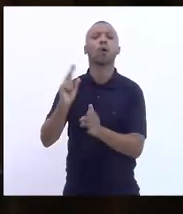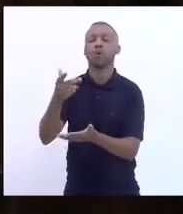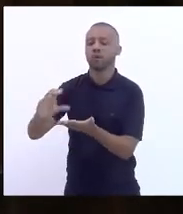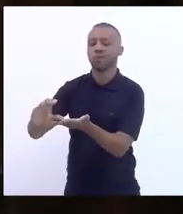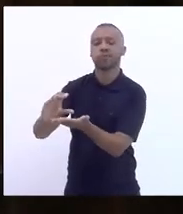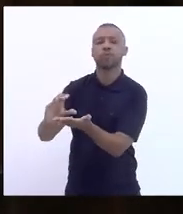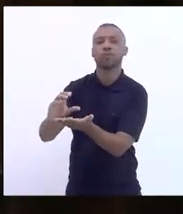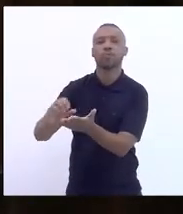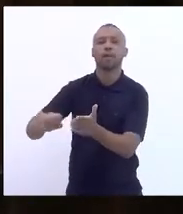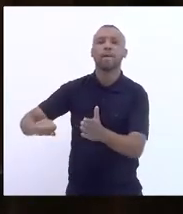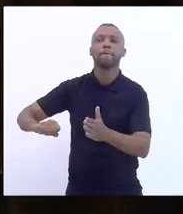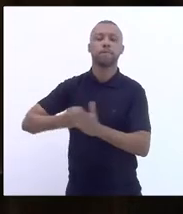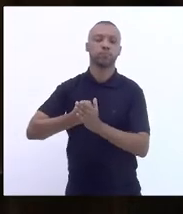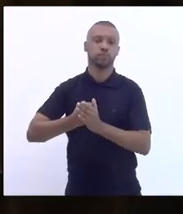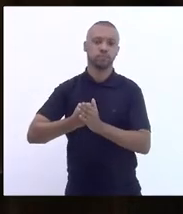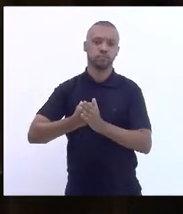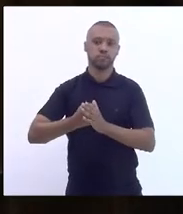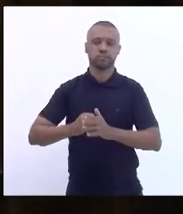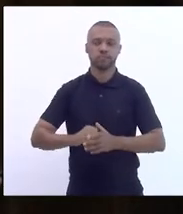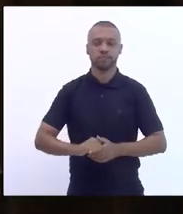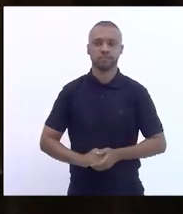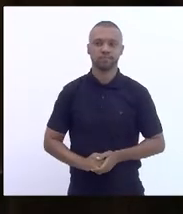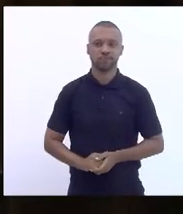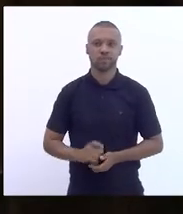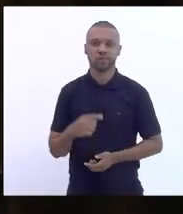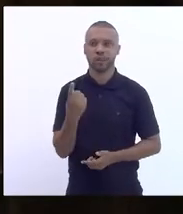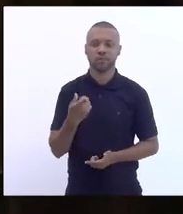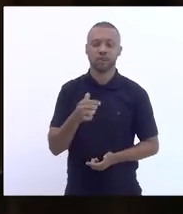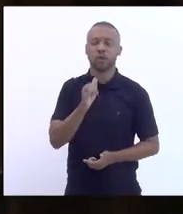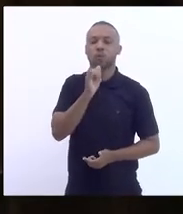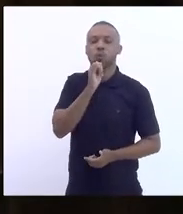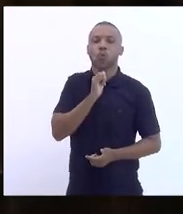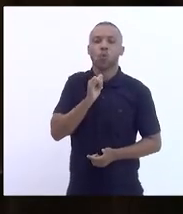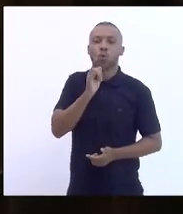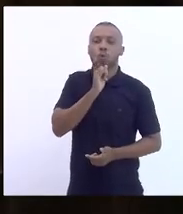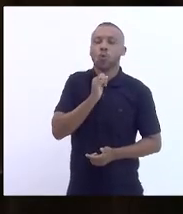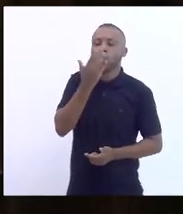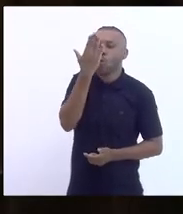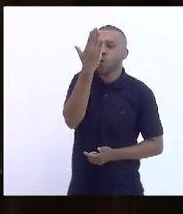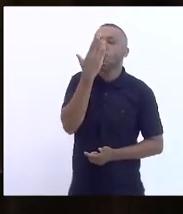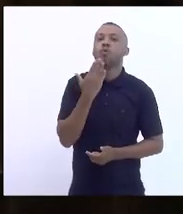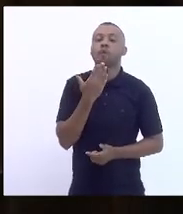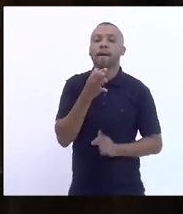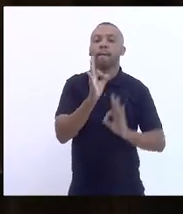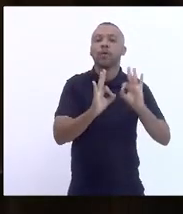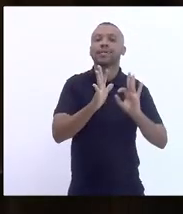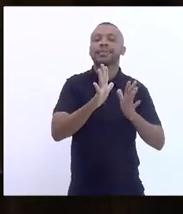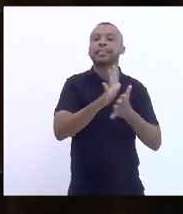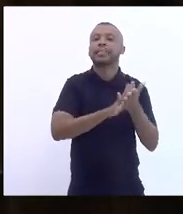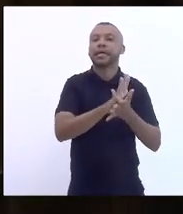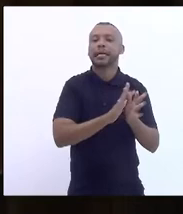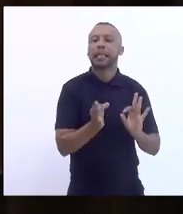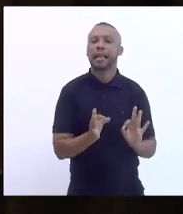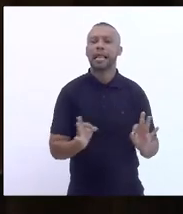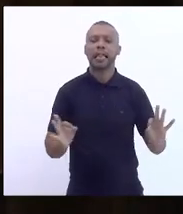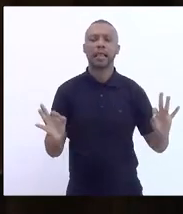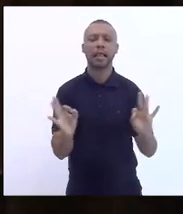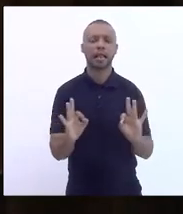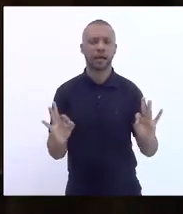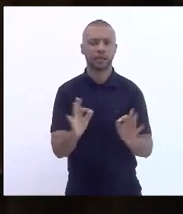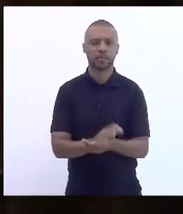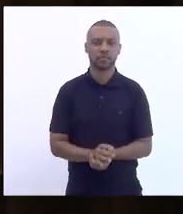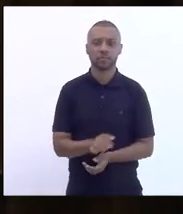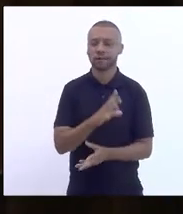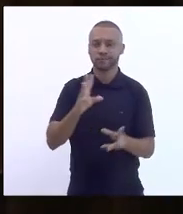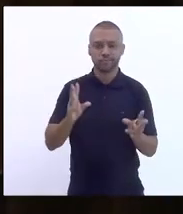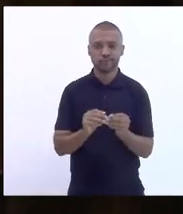contingenciado e nós ficamos mais uma vez tem os nossos projetos então gente é disso é que